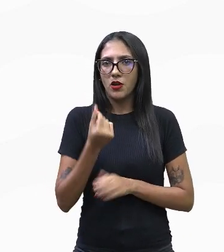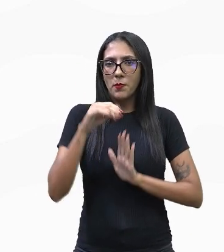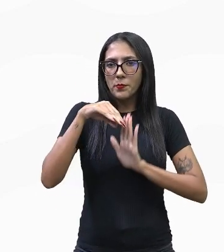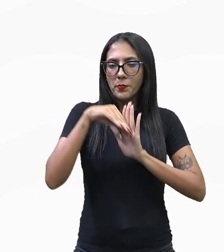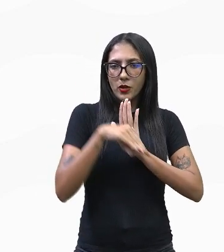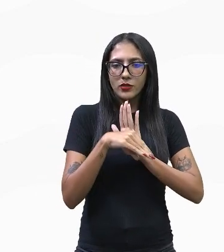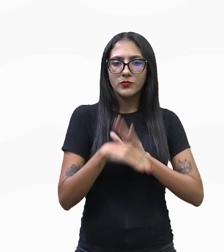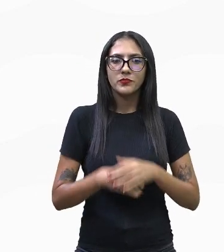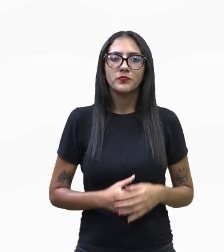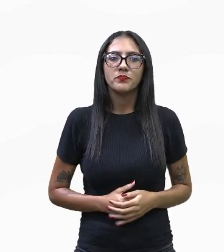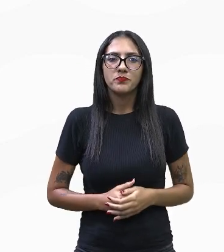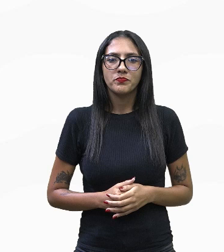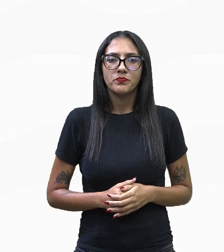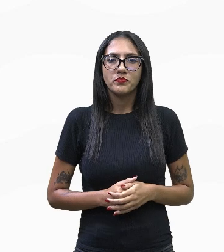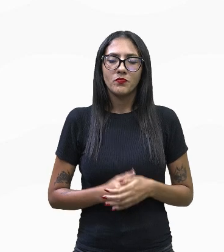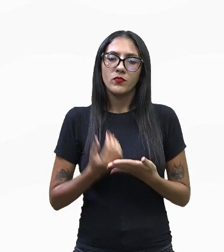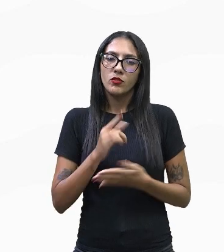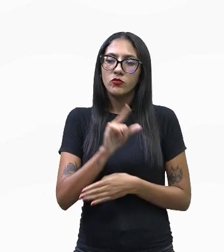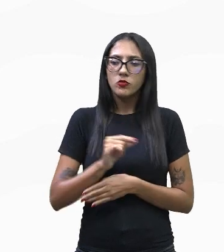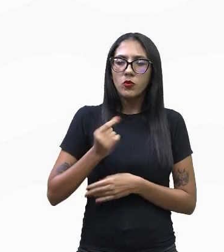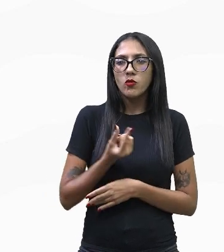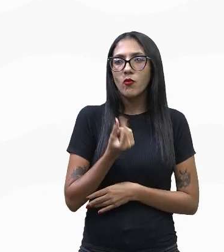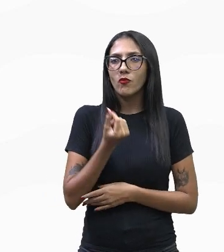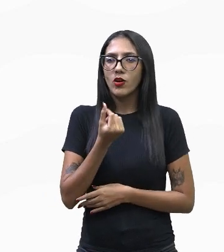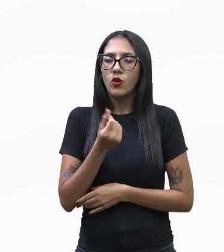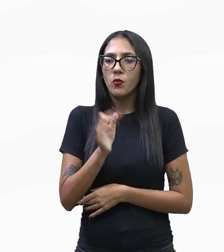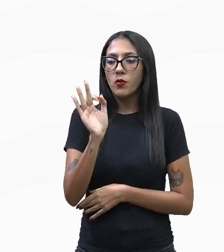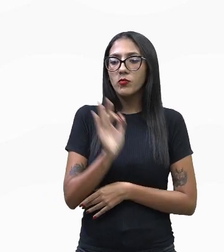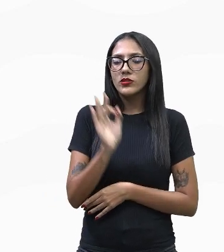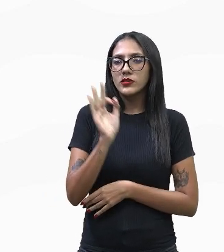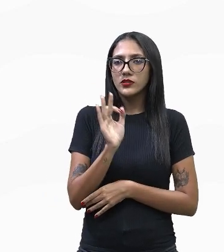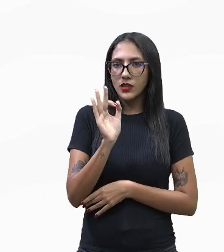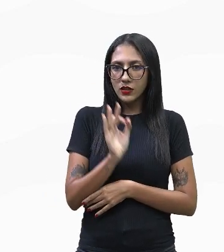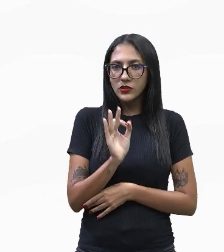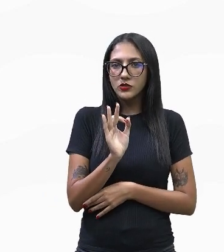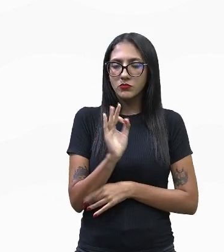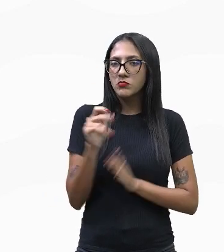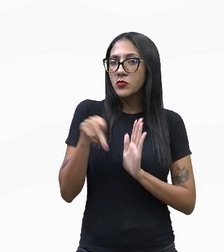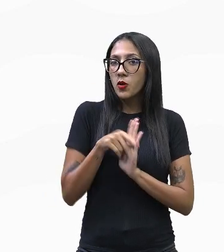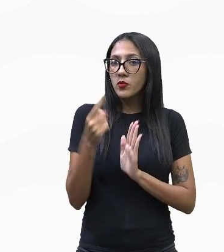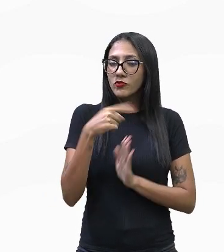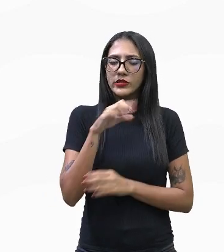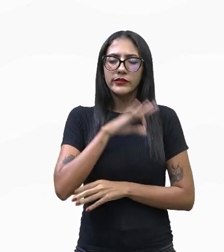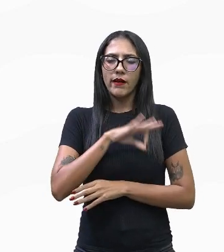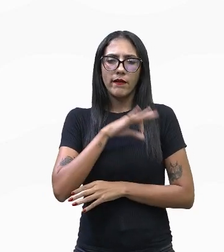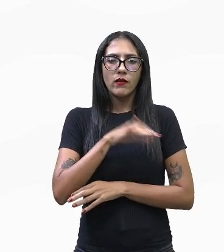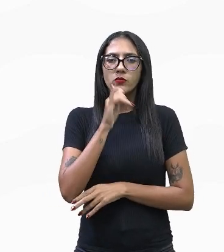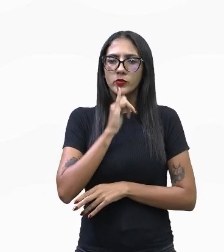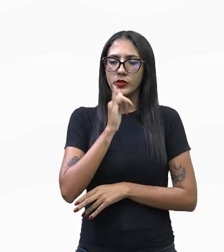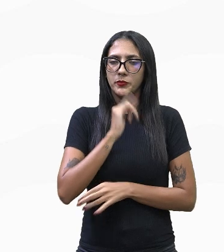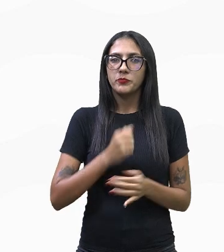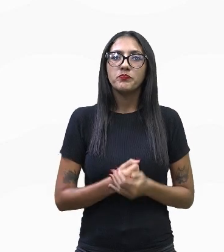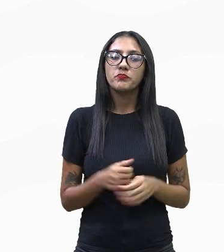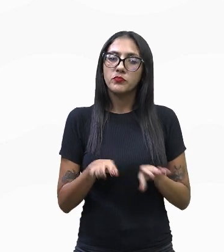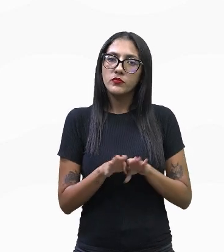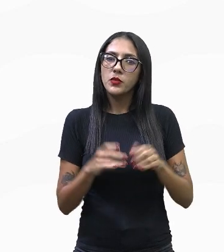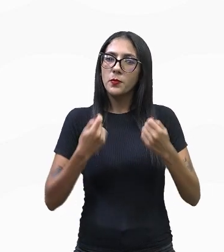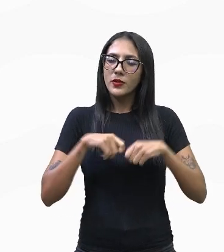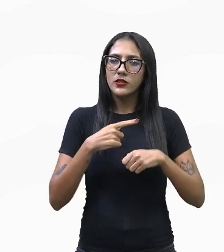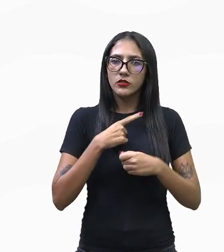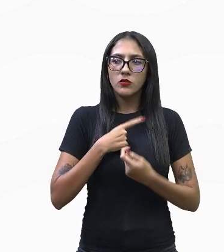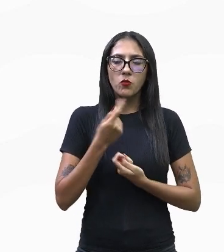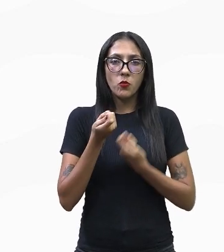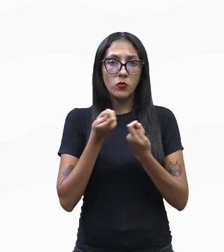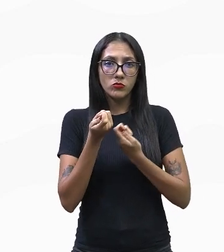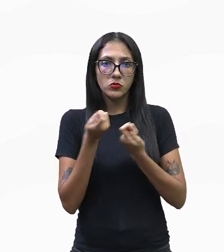valor fixo mensal para retirar como salário, ou seja, seu pro labore. e a fim de manter o planejamento e a saúde financeira